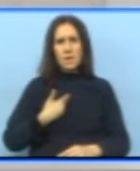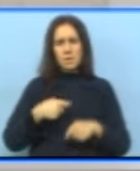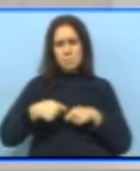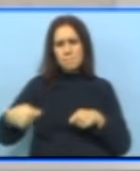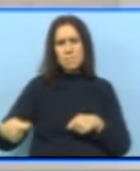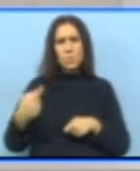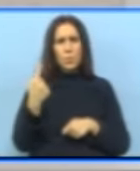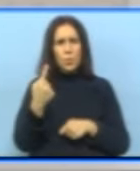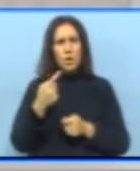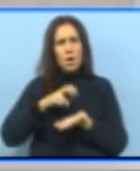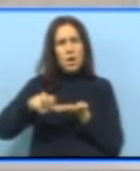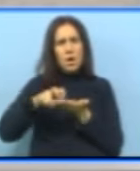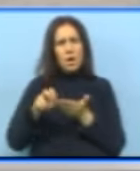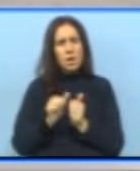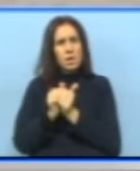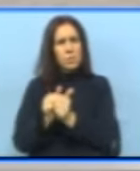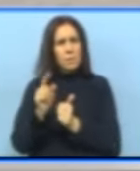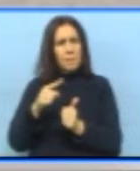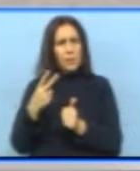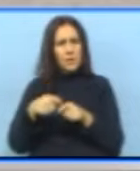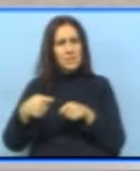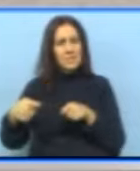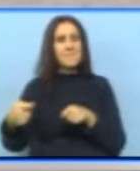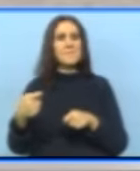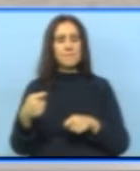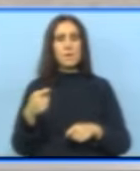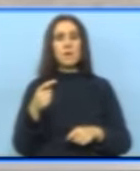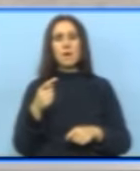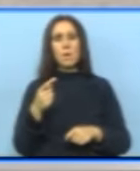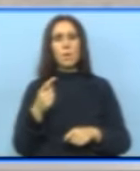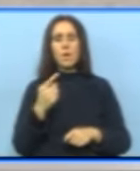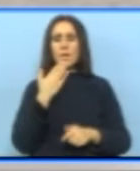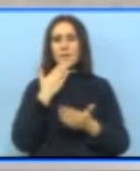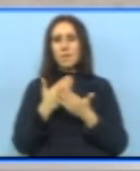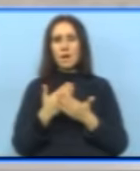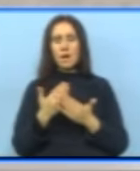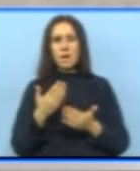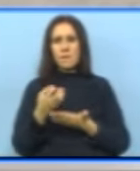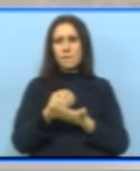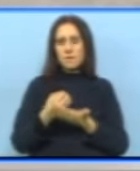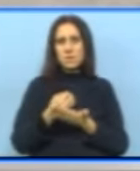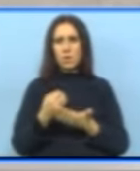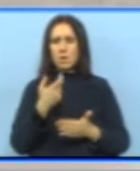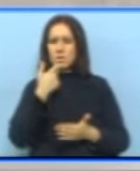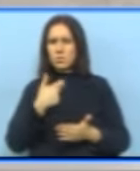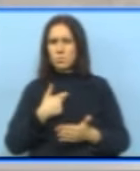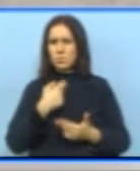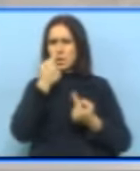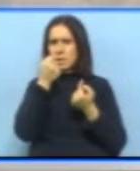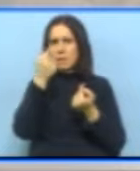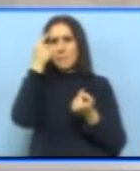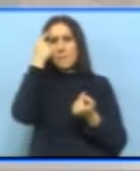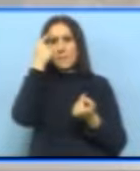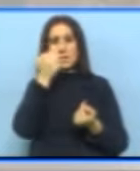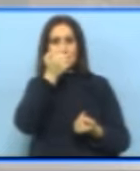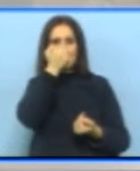vens 2. Jogar com com o outro ficar com o pé vazio estava à espera de uma resposta idêntica para